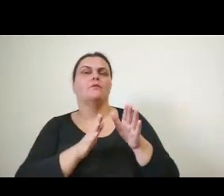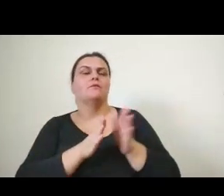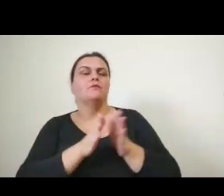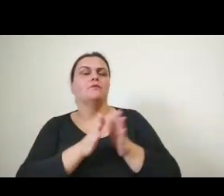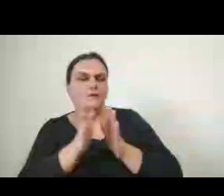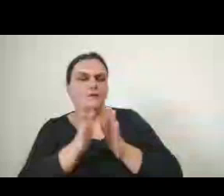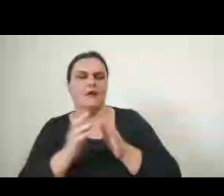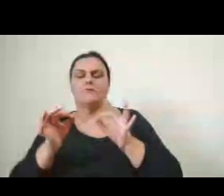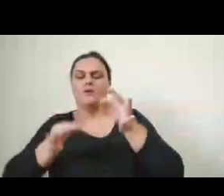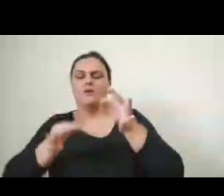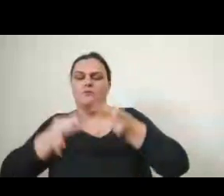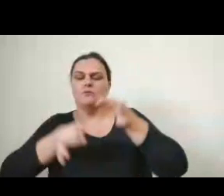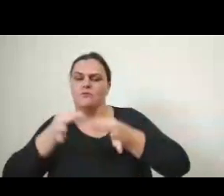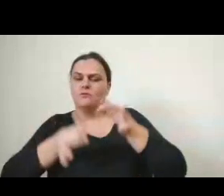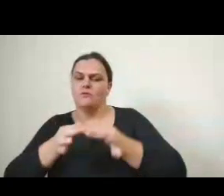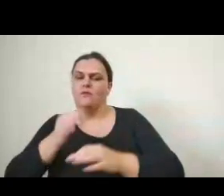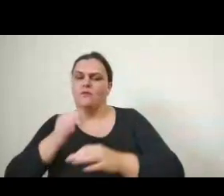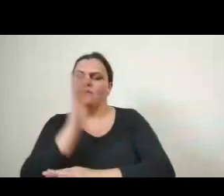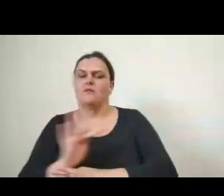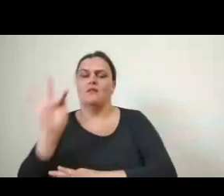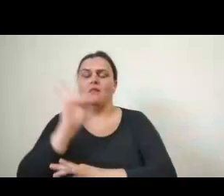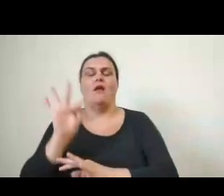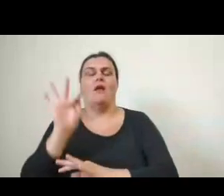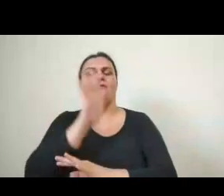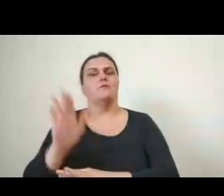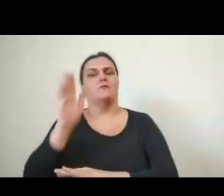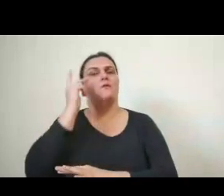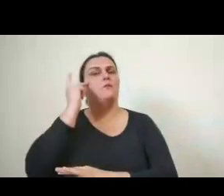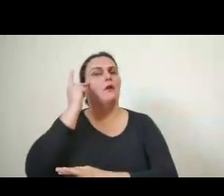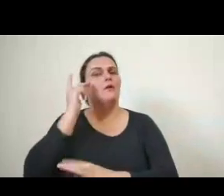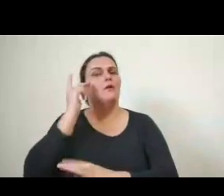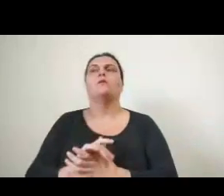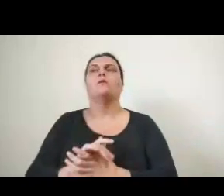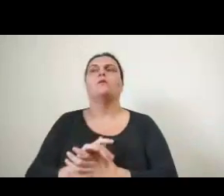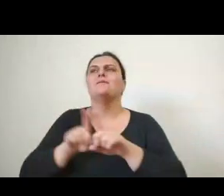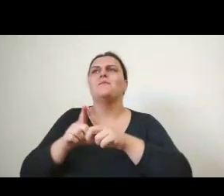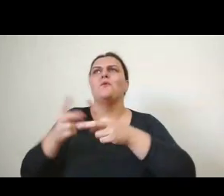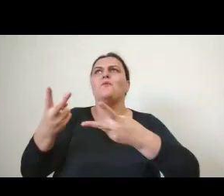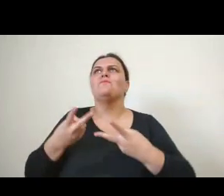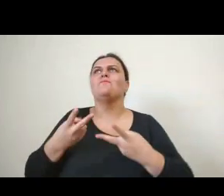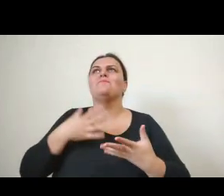Paulo. Convite esse, que muito me honra.